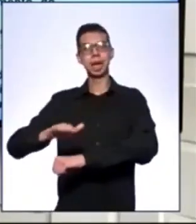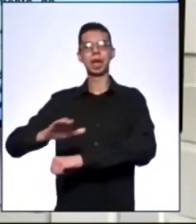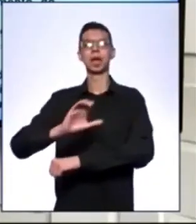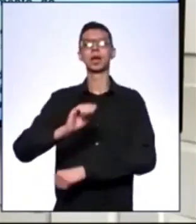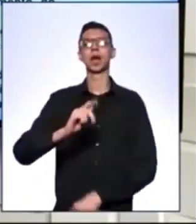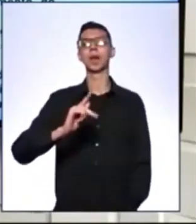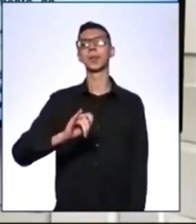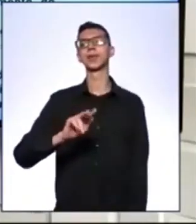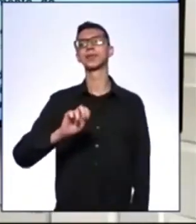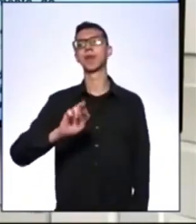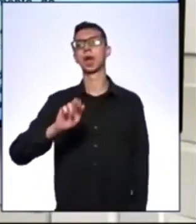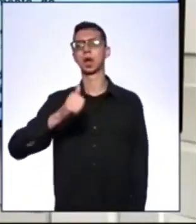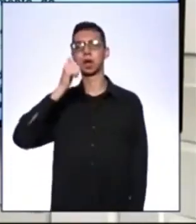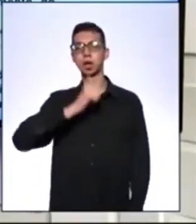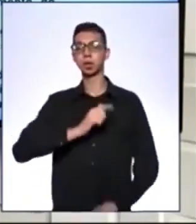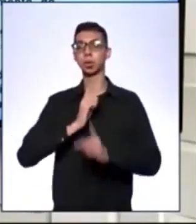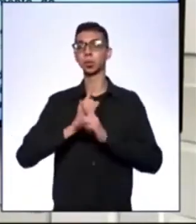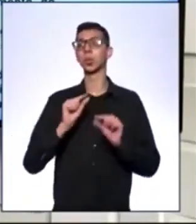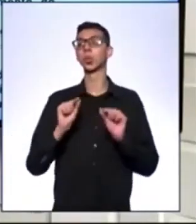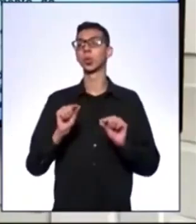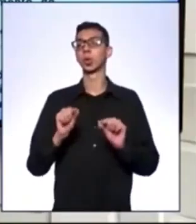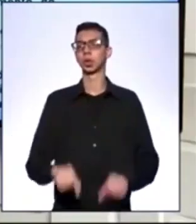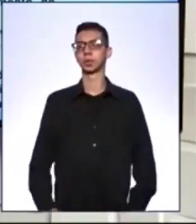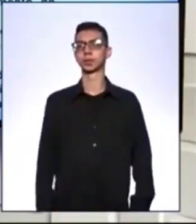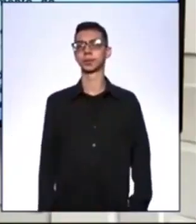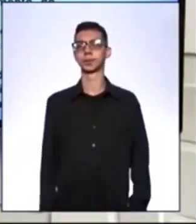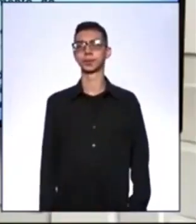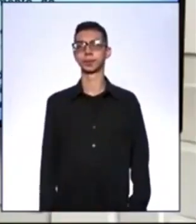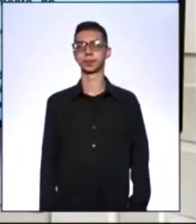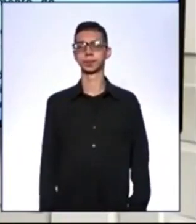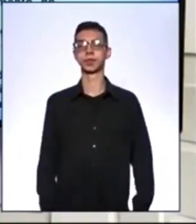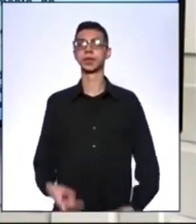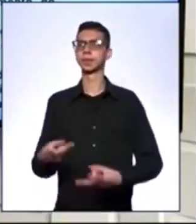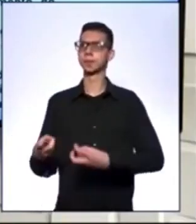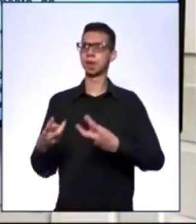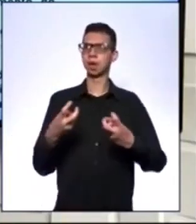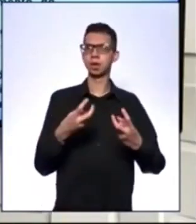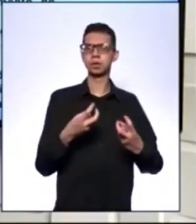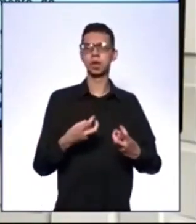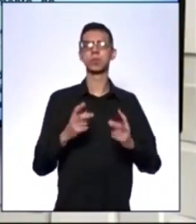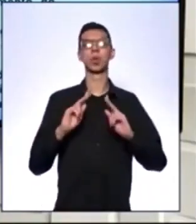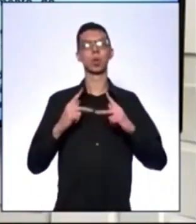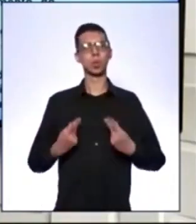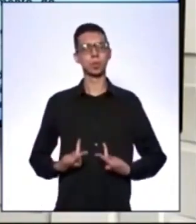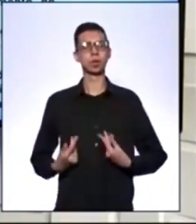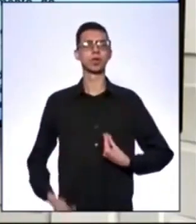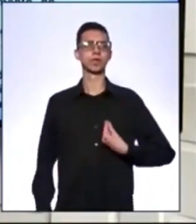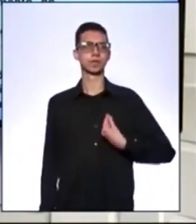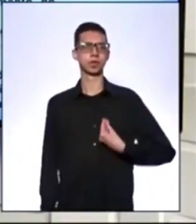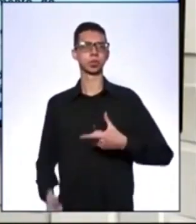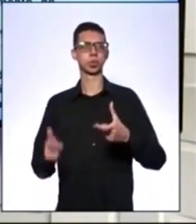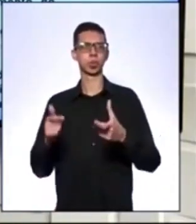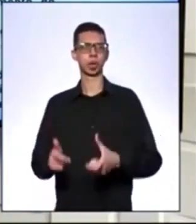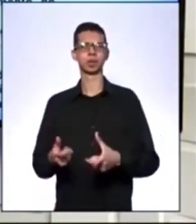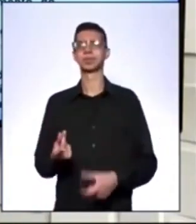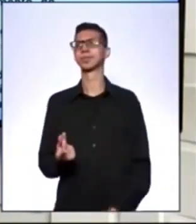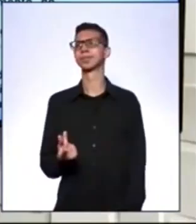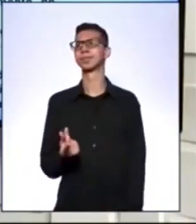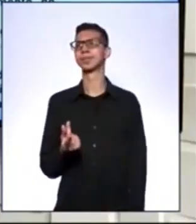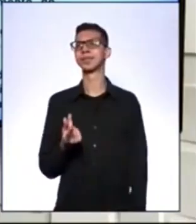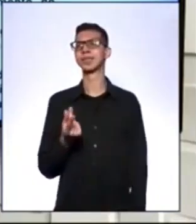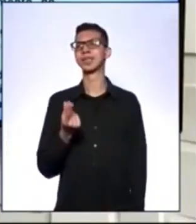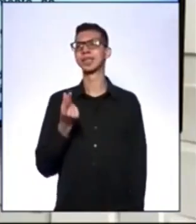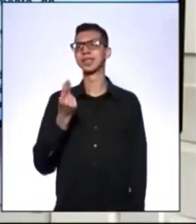Nied Guidon encontrou vestígios de presença humana muito antigos,